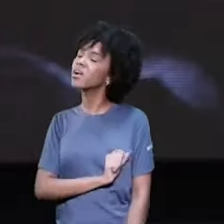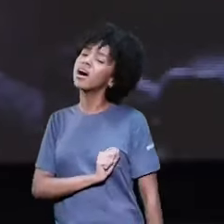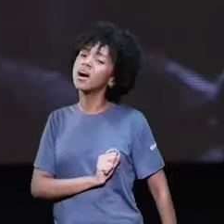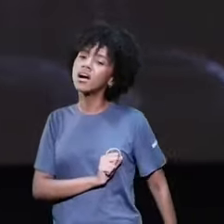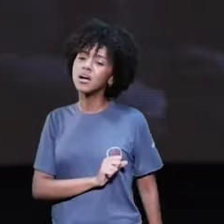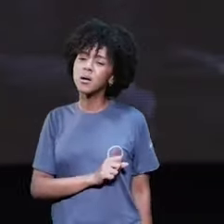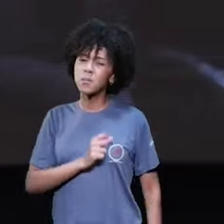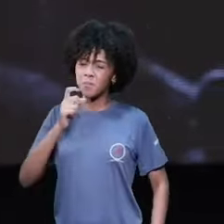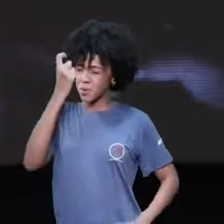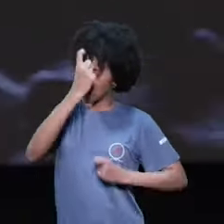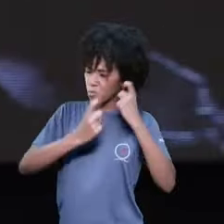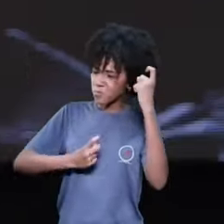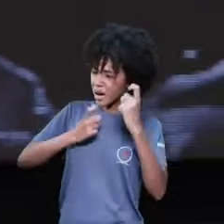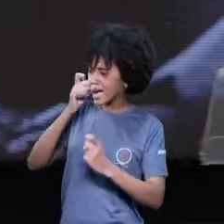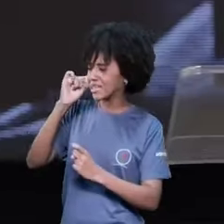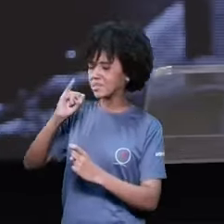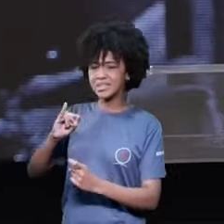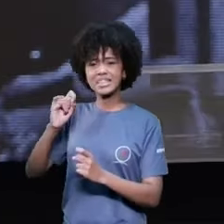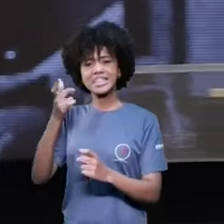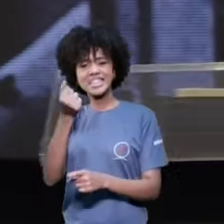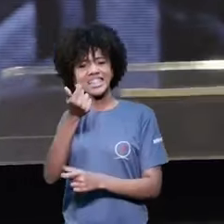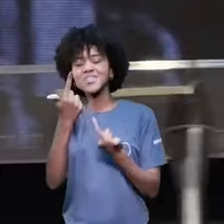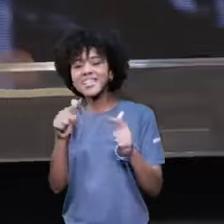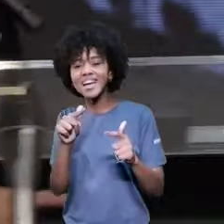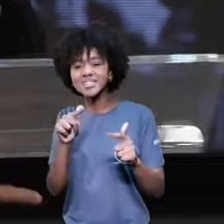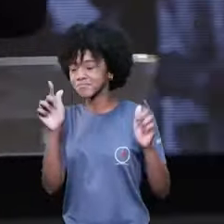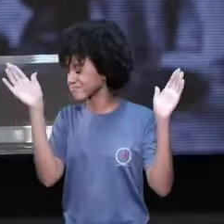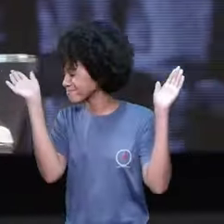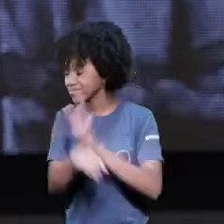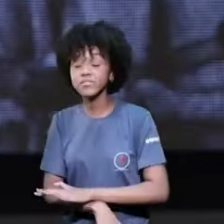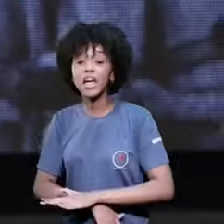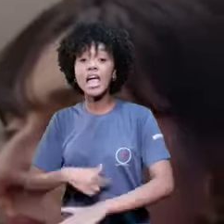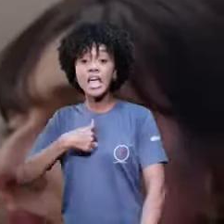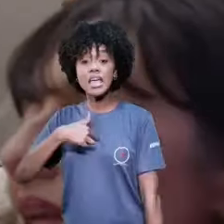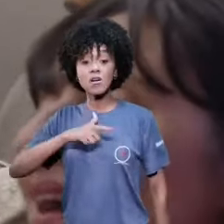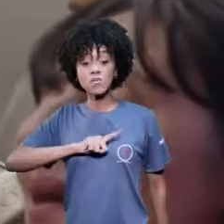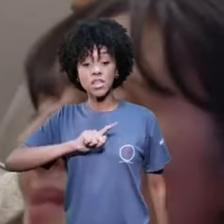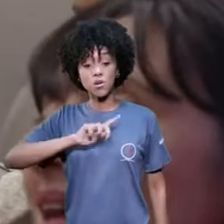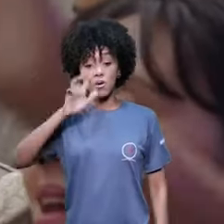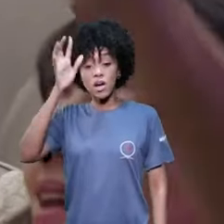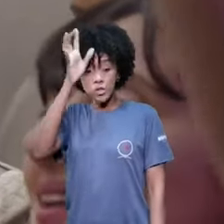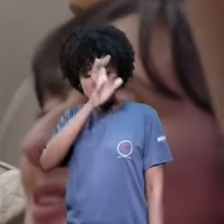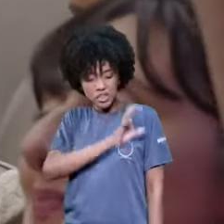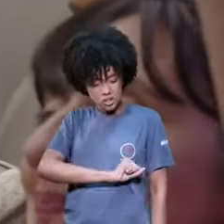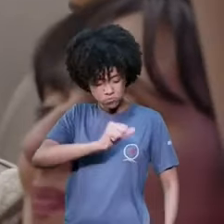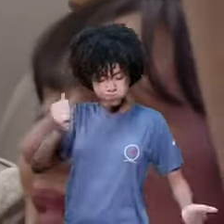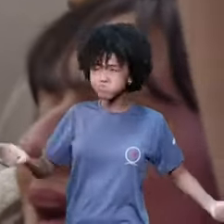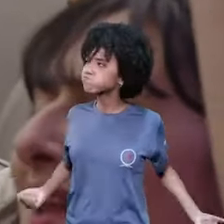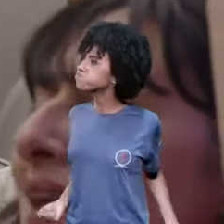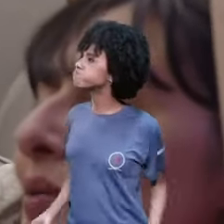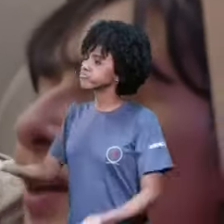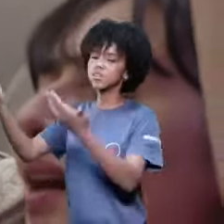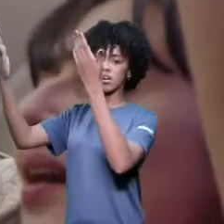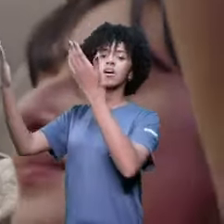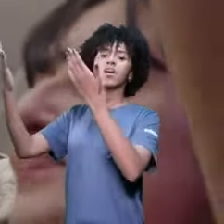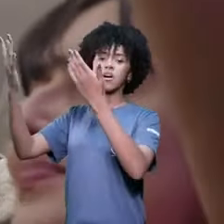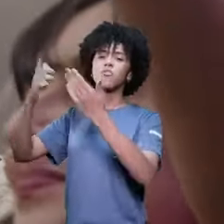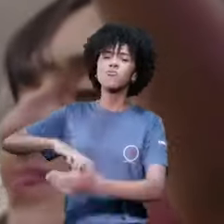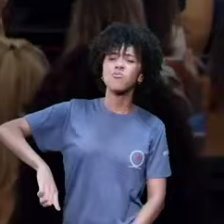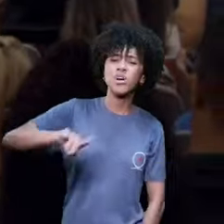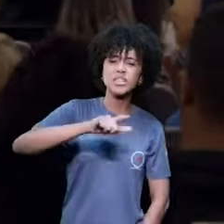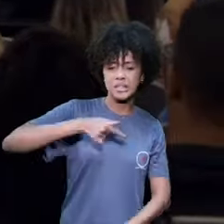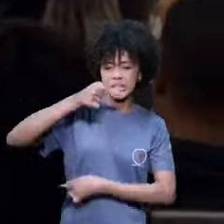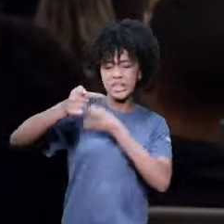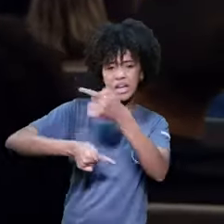conta está cheia ou está vazia. Eu tenho uma adoração para entregar para Ele aqui nessa noite. Se a geração que adora